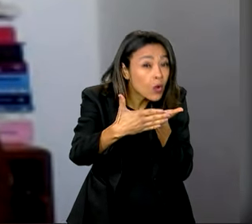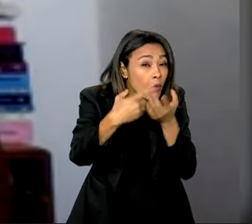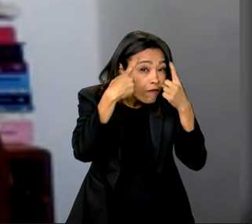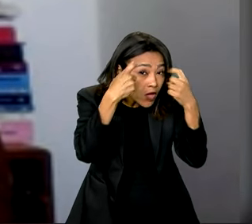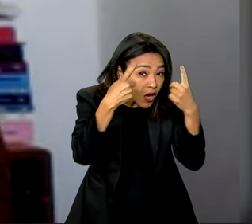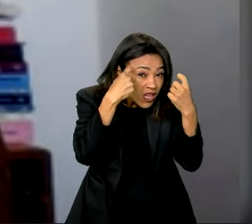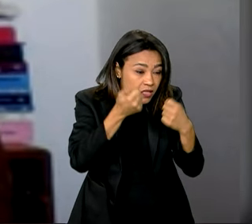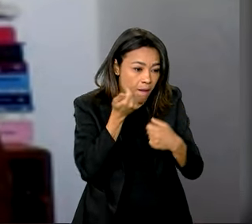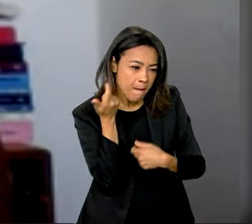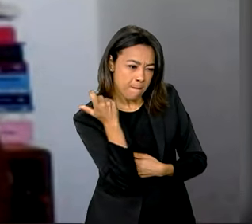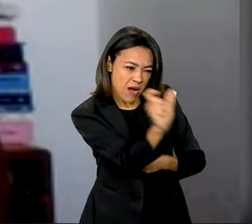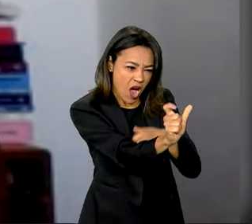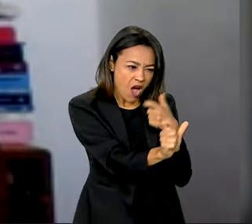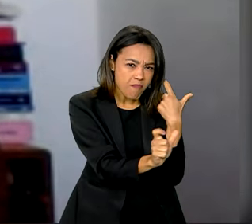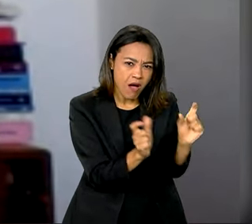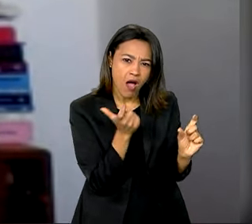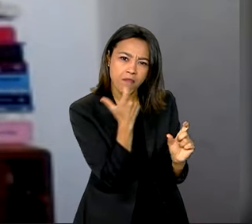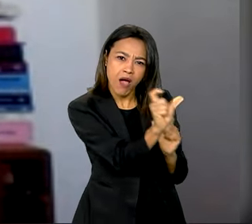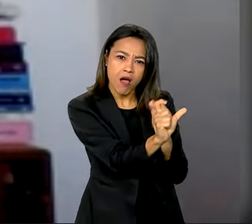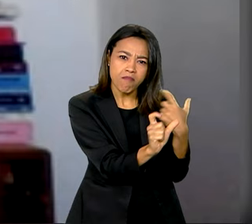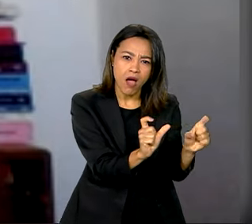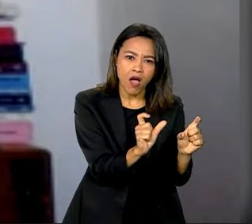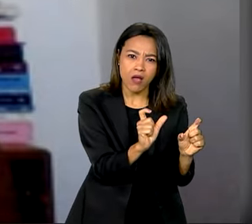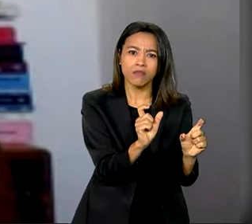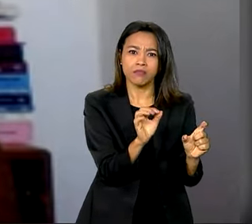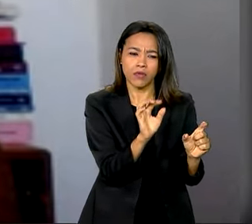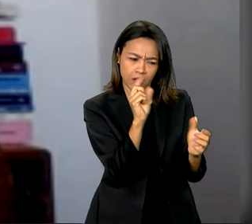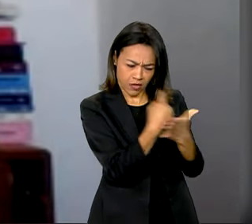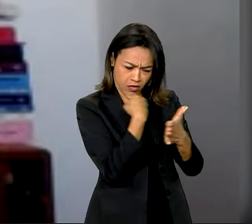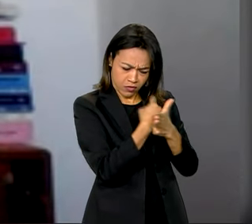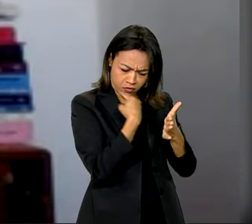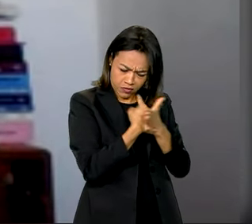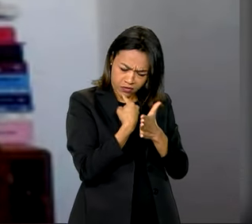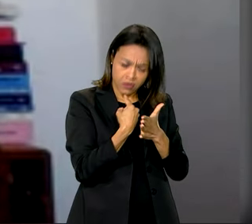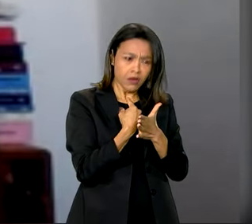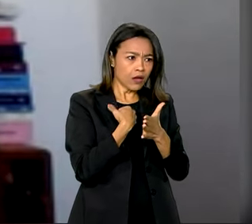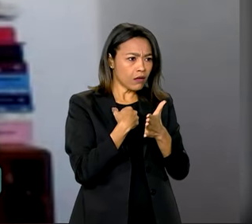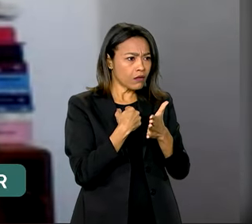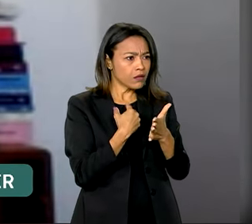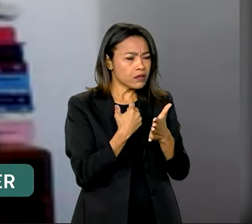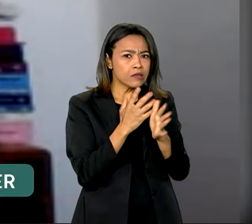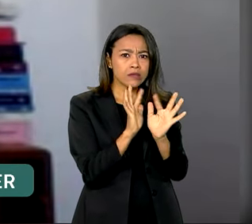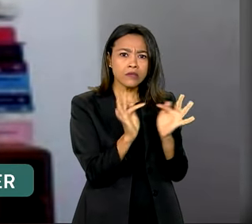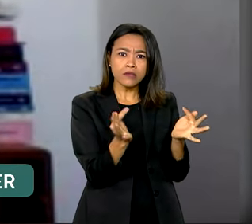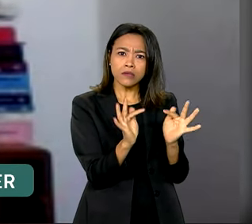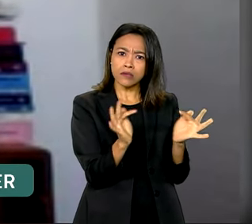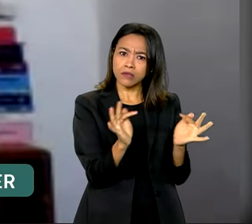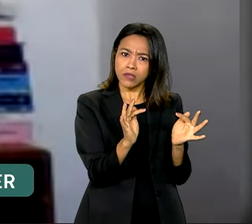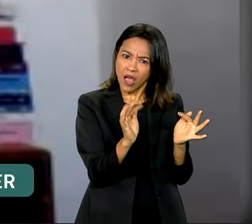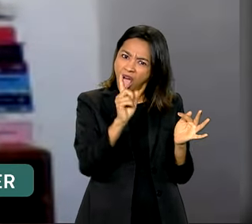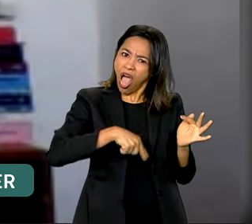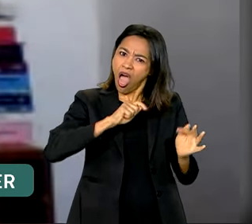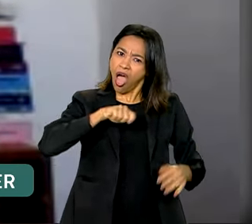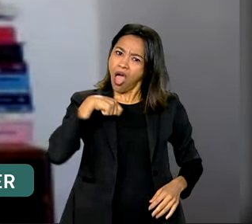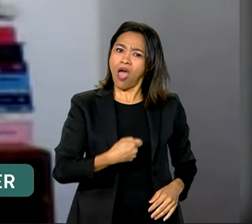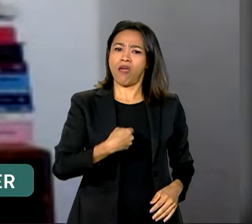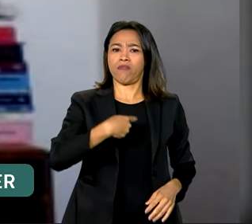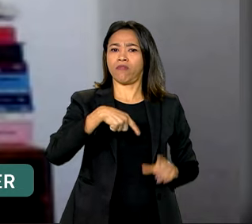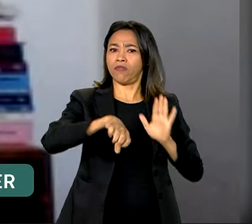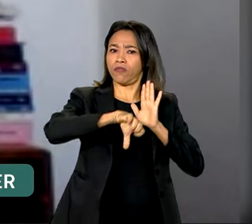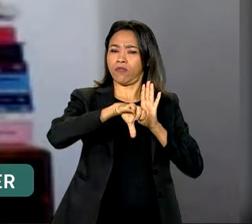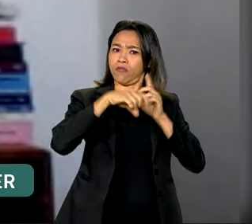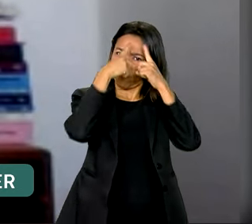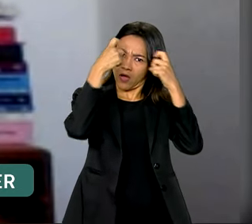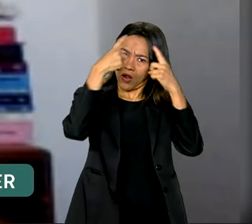por palavras, né? Questionamentos simples que muitas vezes nós não percebemos que são violências, como, por